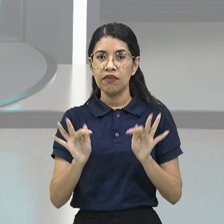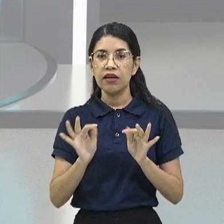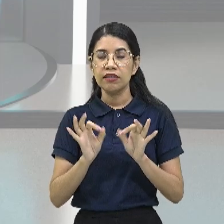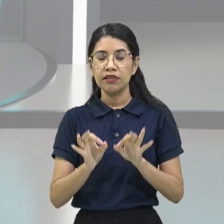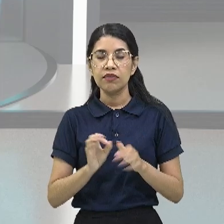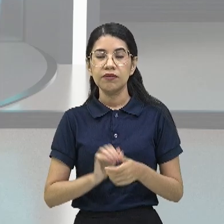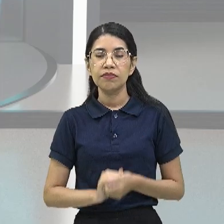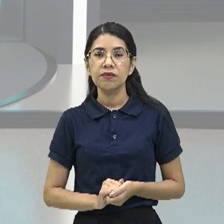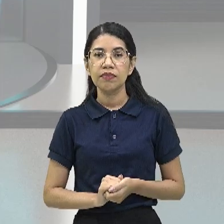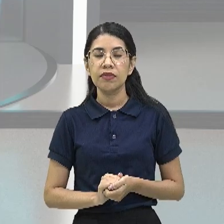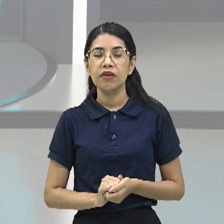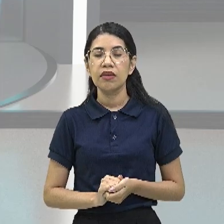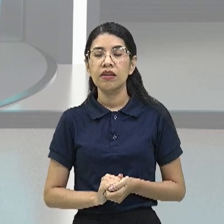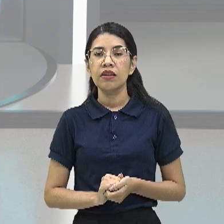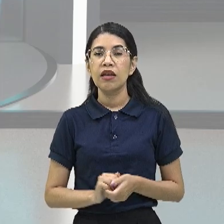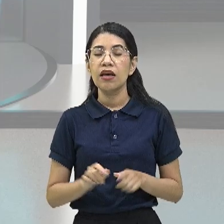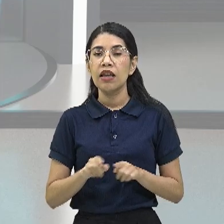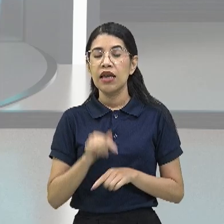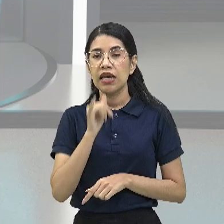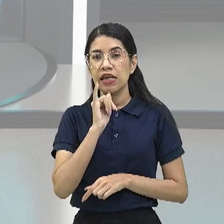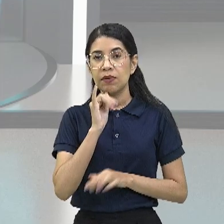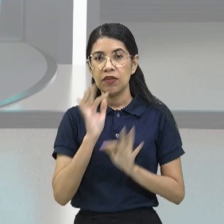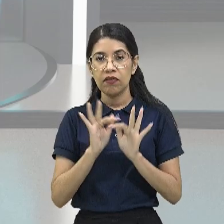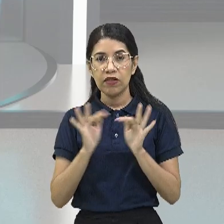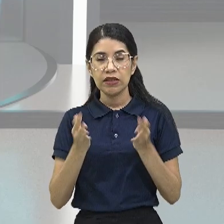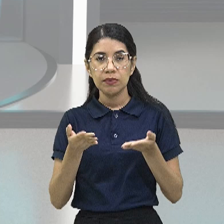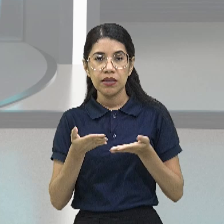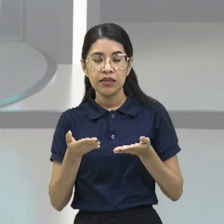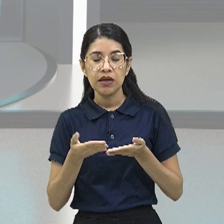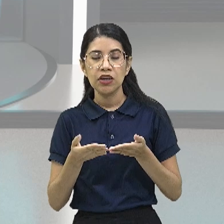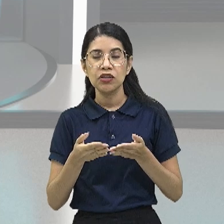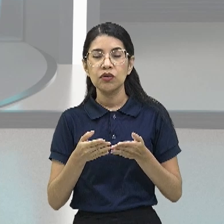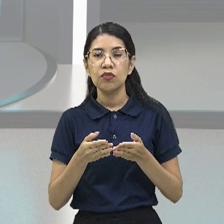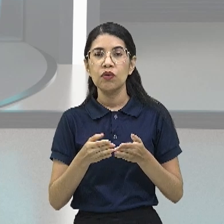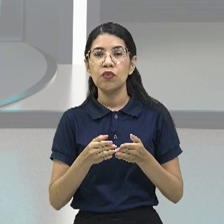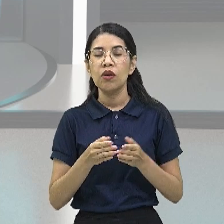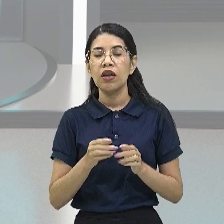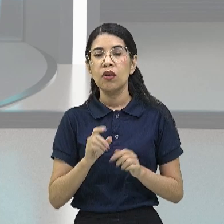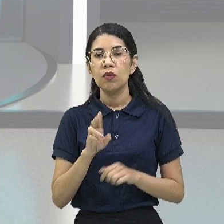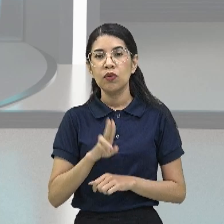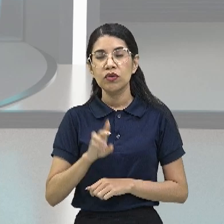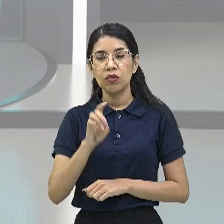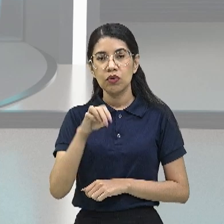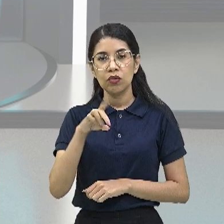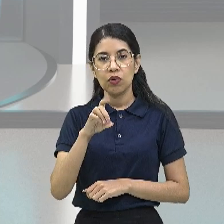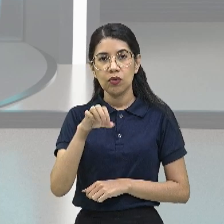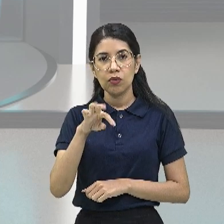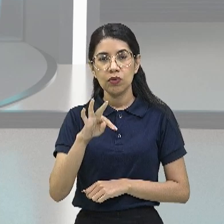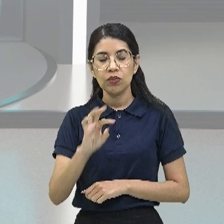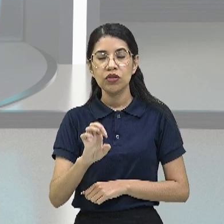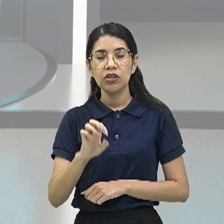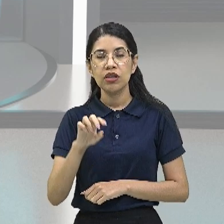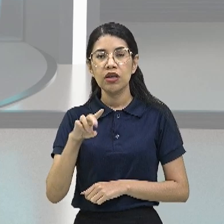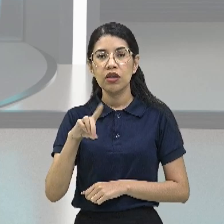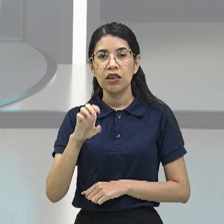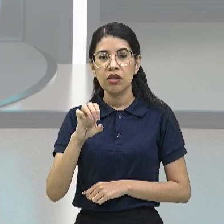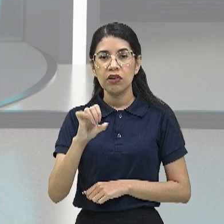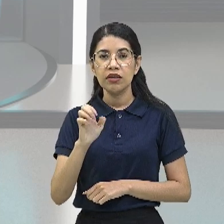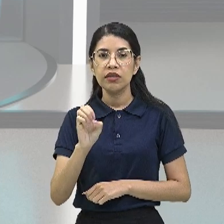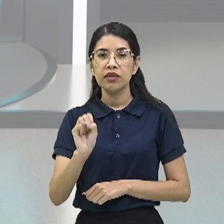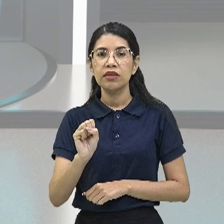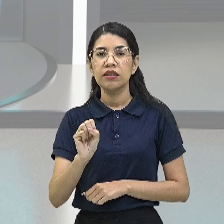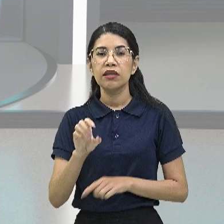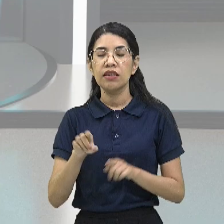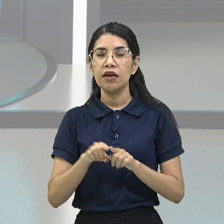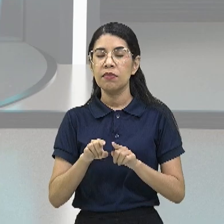Por exemplo, no presente, na forma interrogativa ou negativa, eu uso don't, o do, o does, o doesn't,